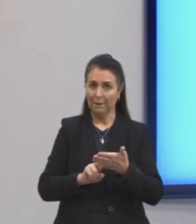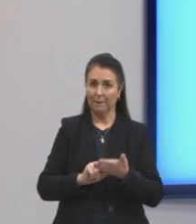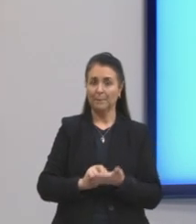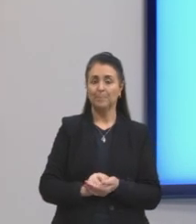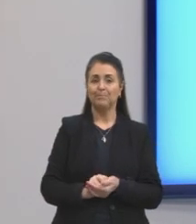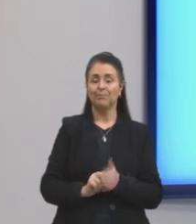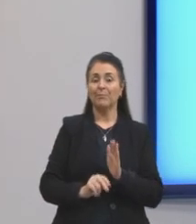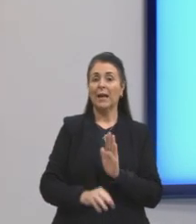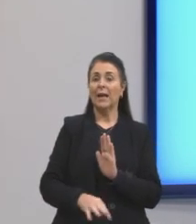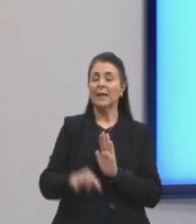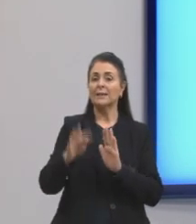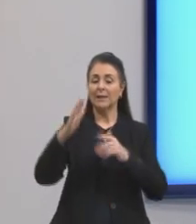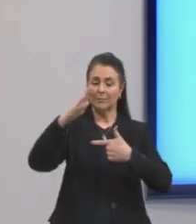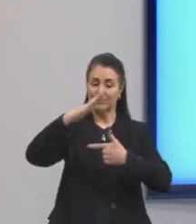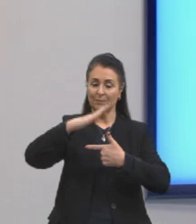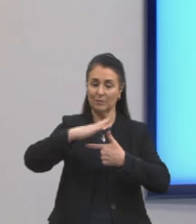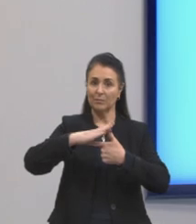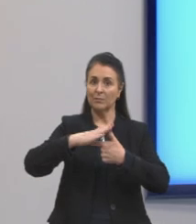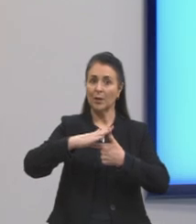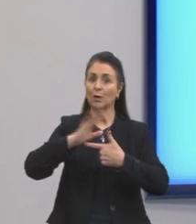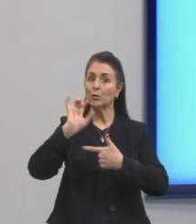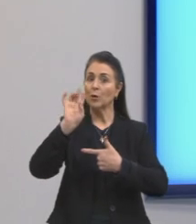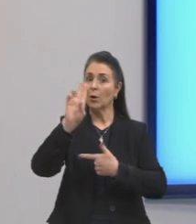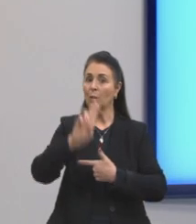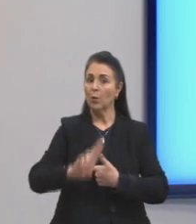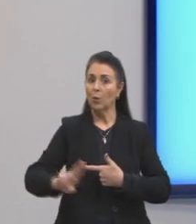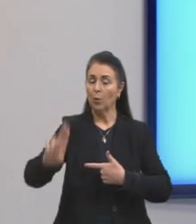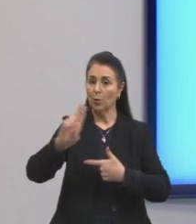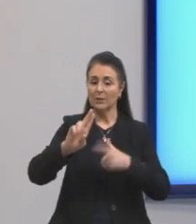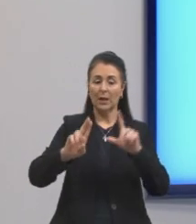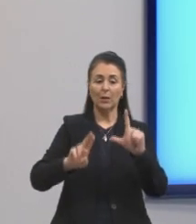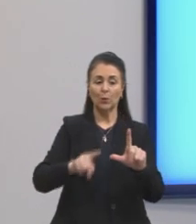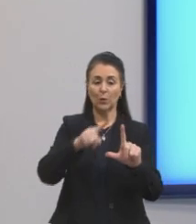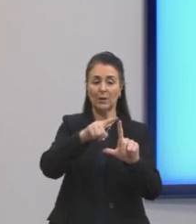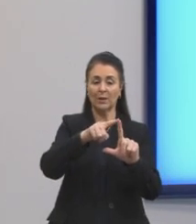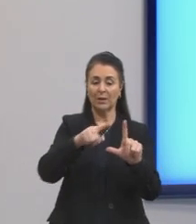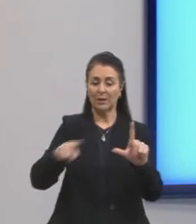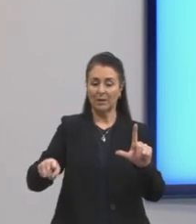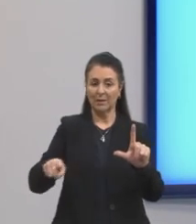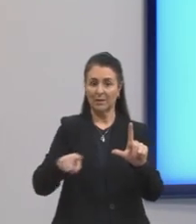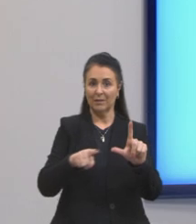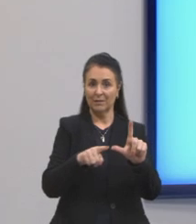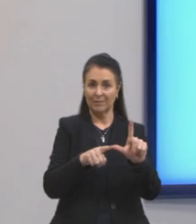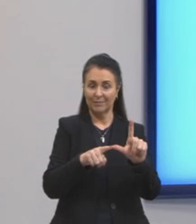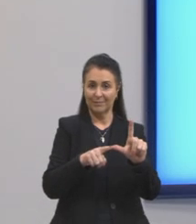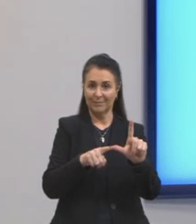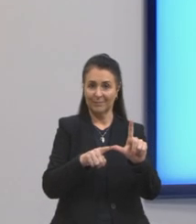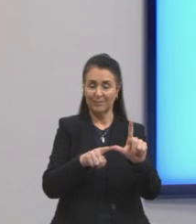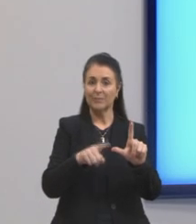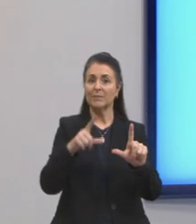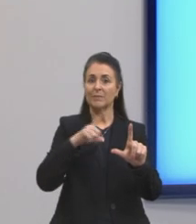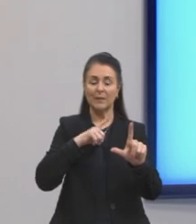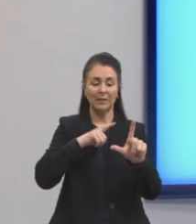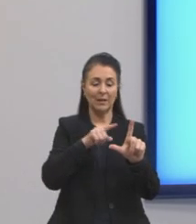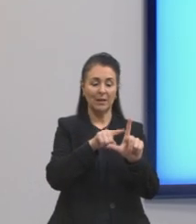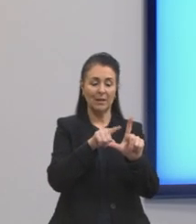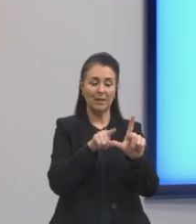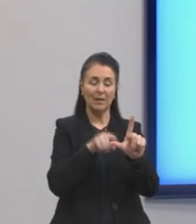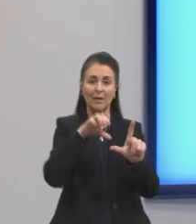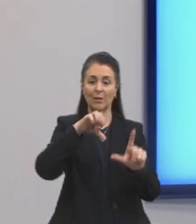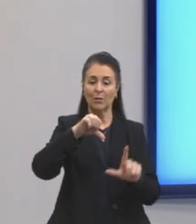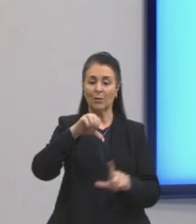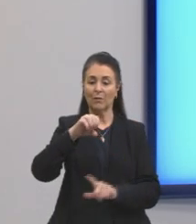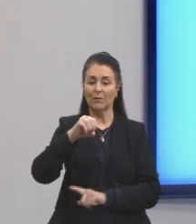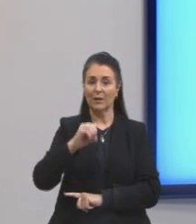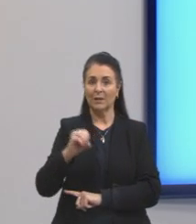e esse teorema só pode ser aplicado em um triângulo retângulo que aquele onde a um ângulo de 90 graus